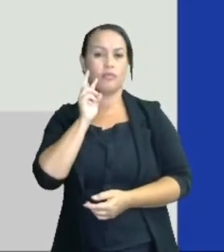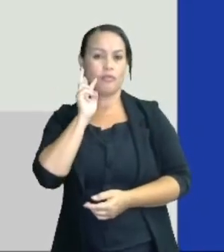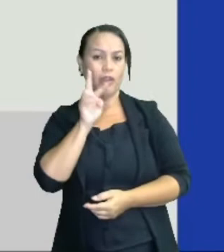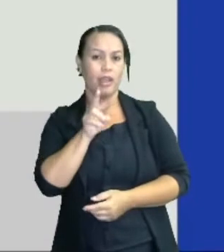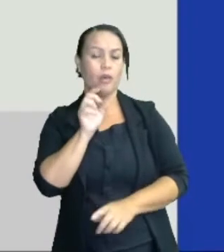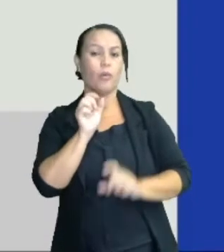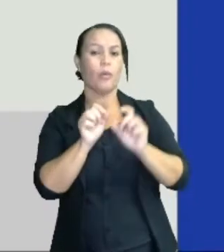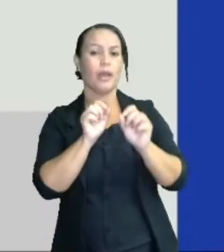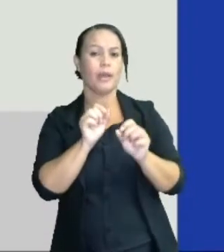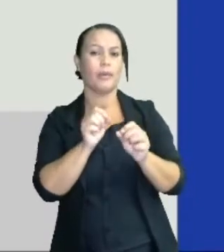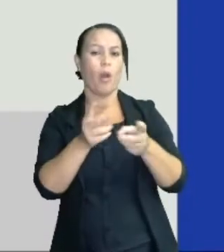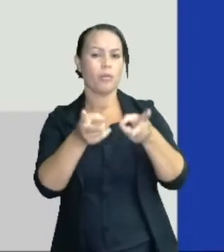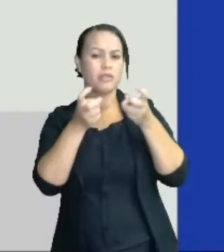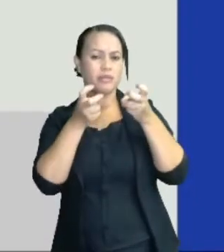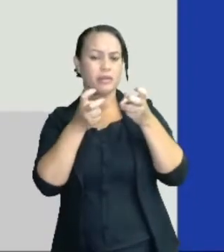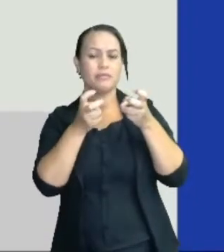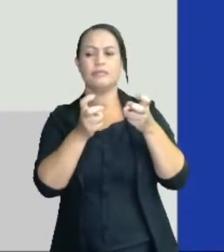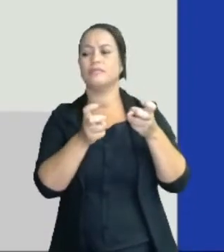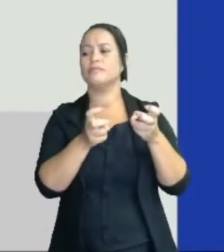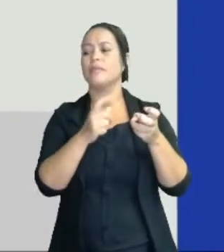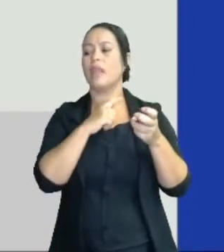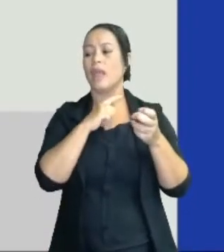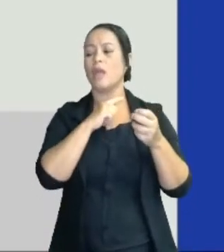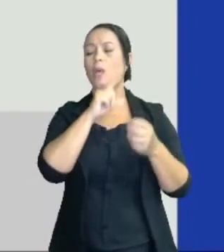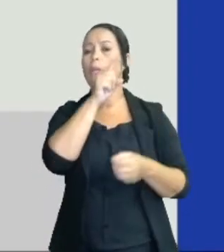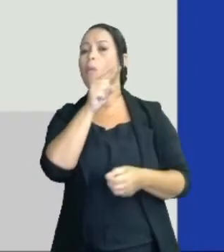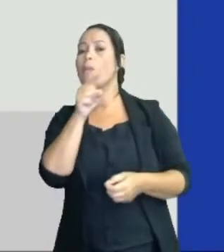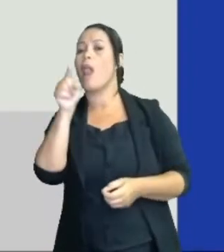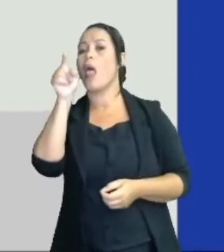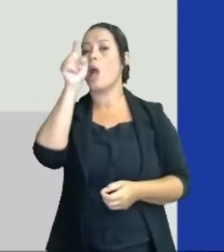observar o balão